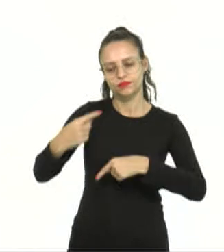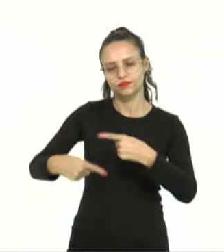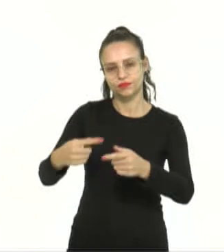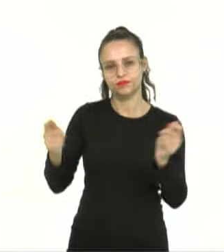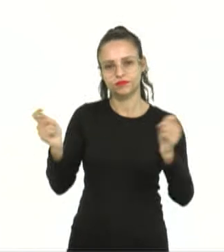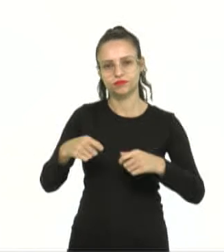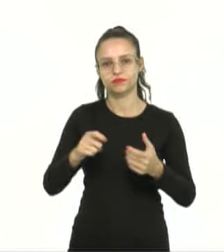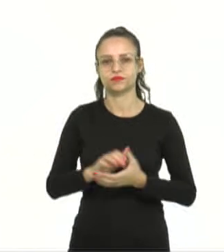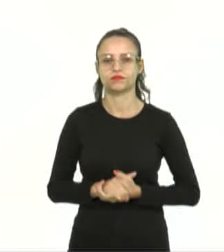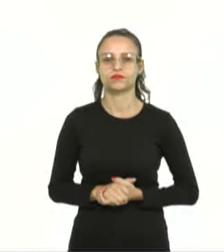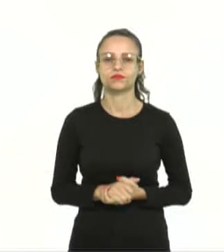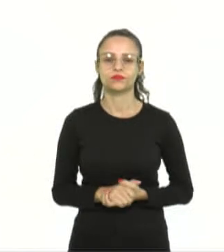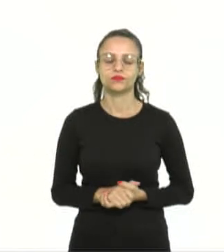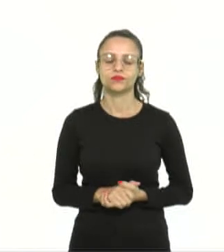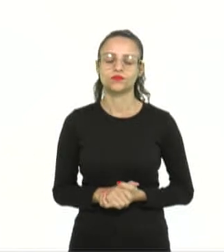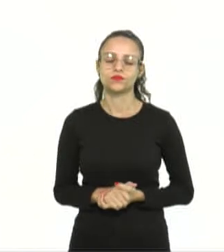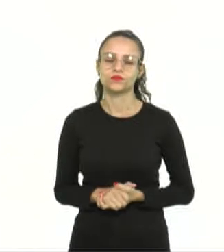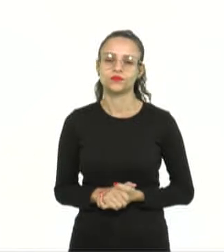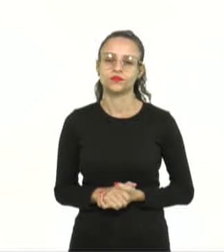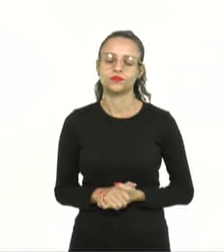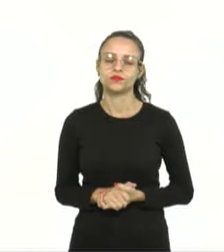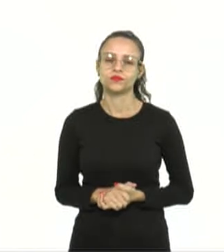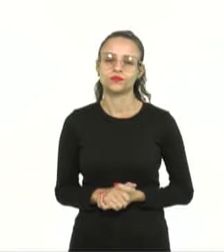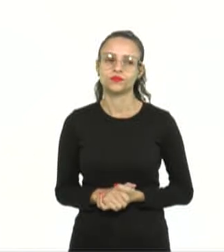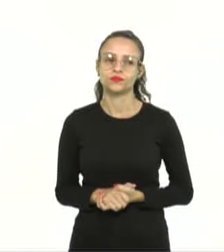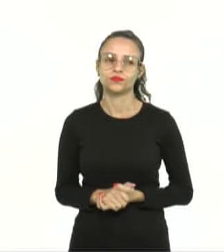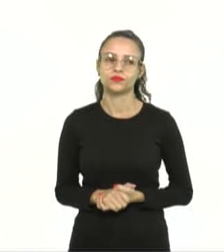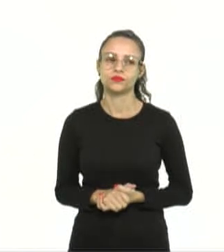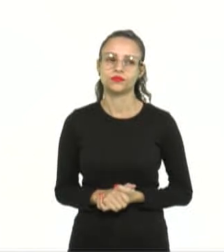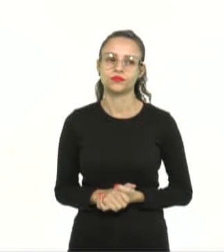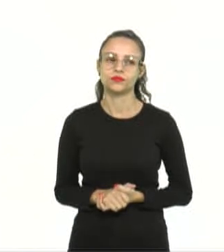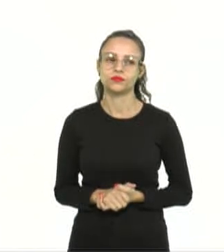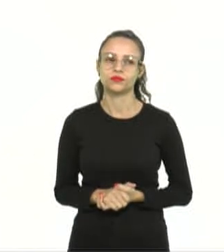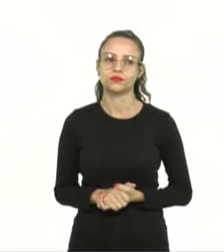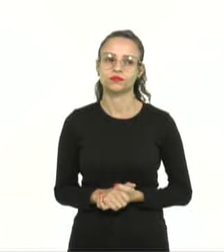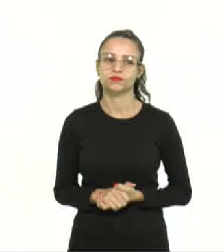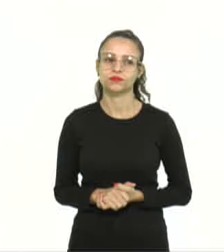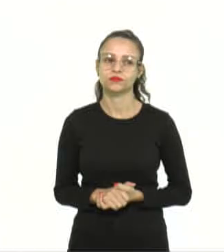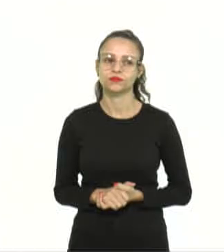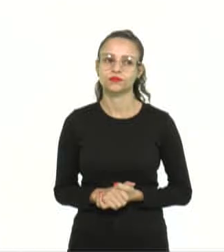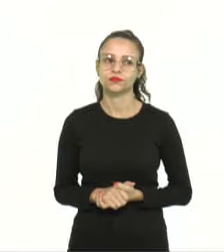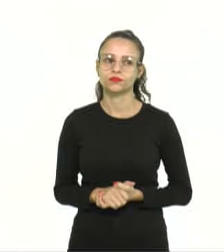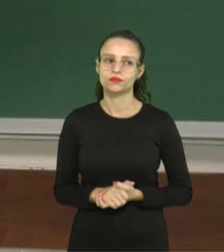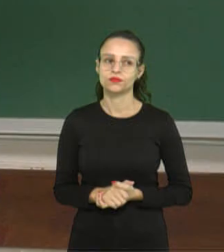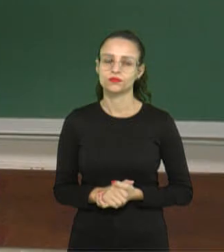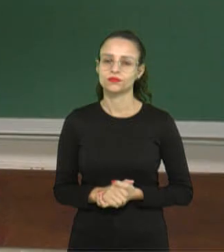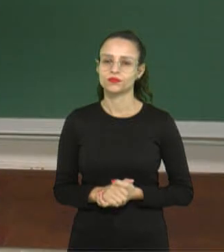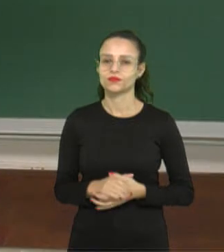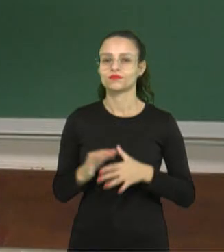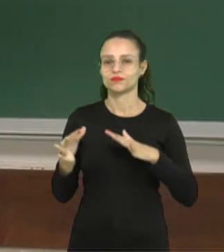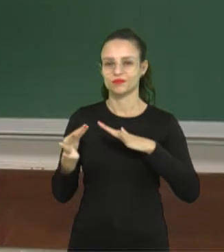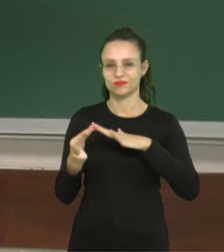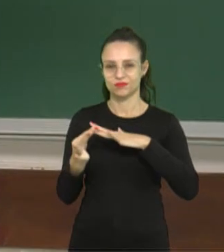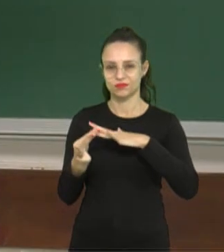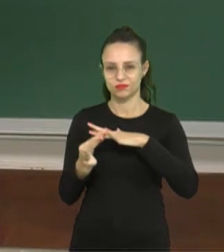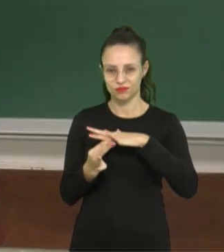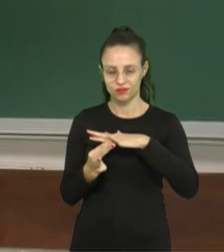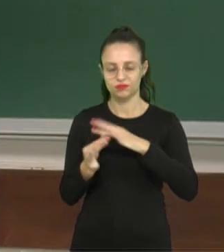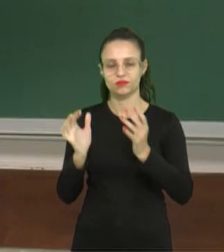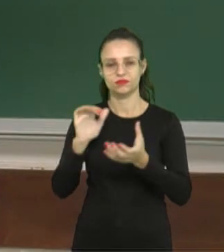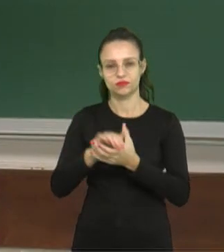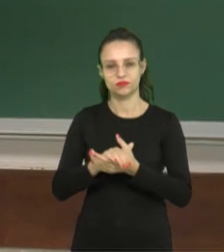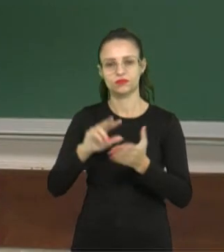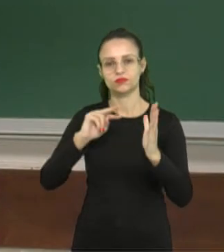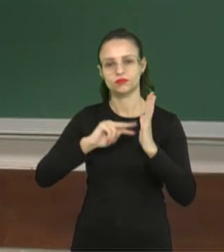quer dizer que os novios vão a compartilhar seus bienes de vida. Então, quer dizer aí que os anéis, as alianças de